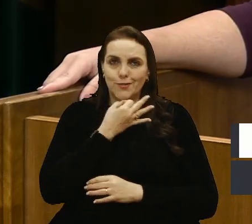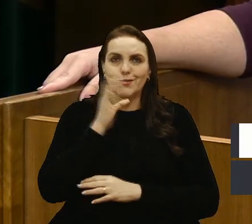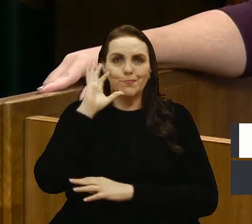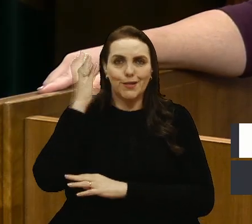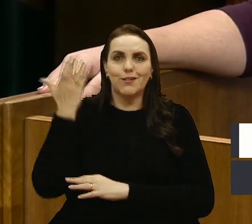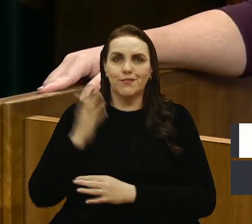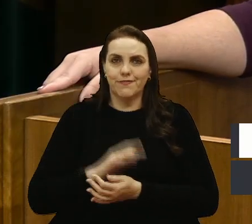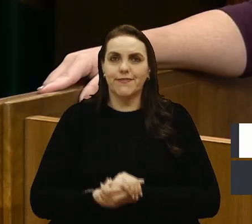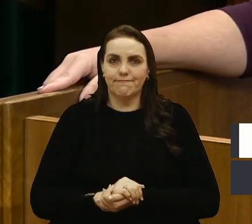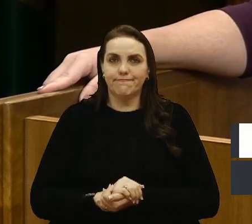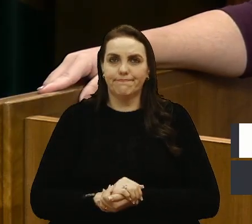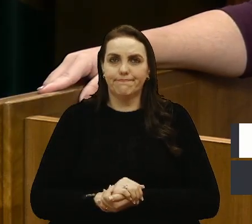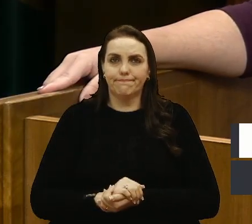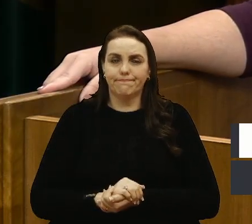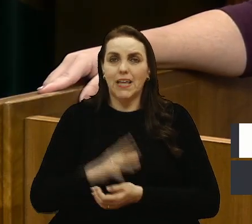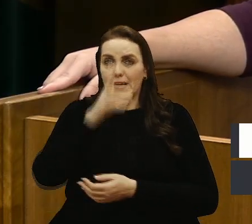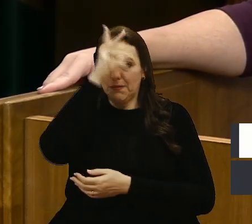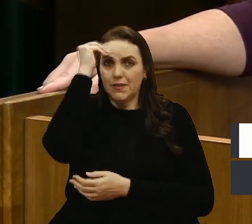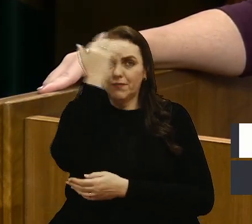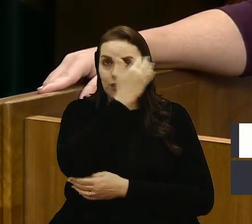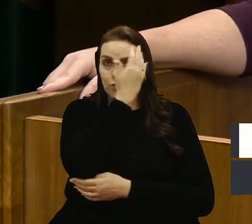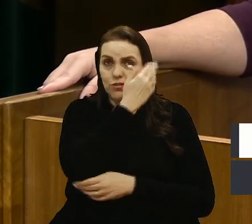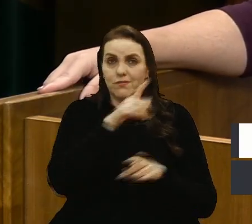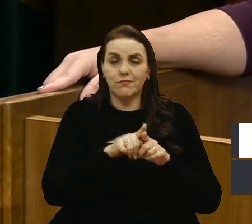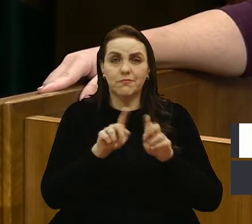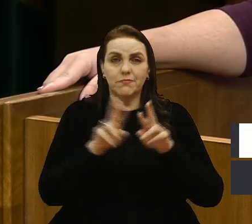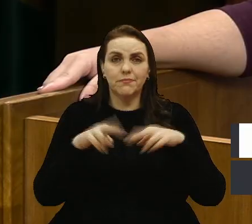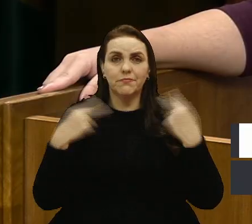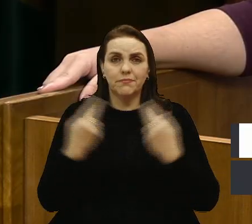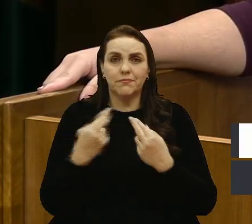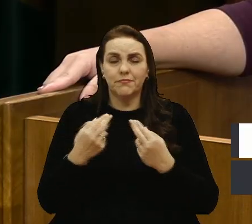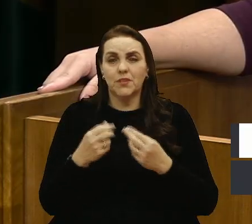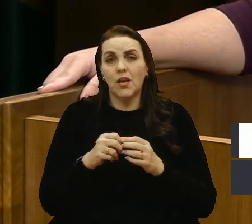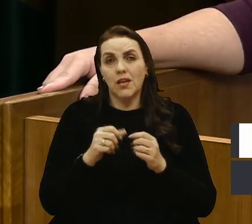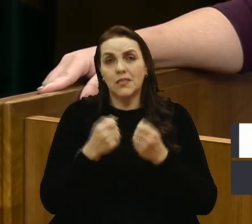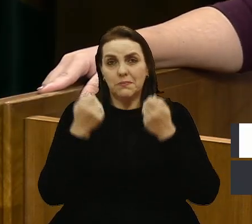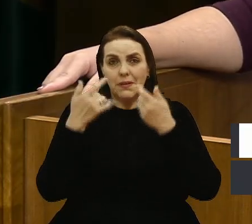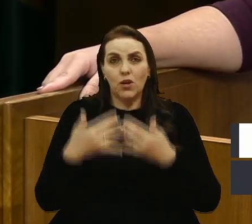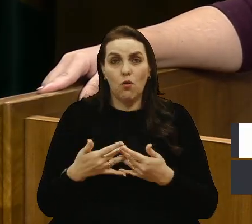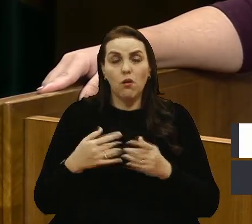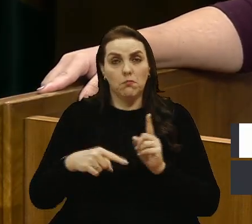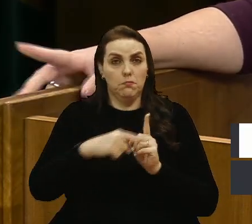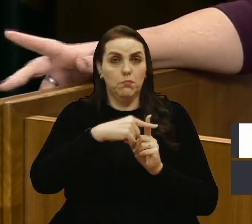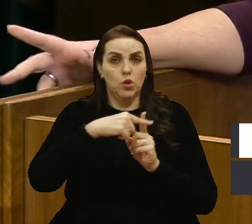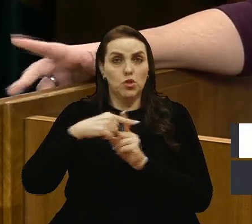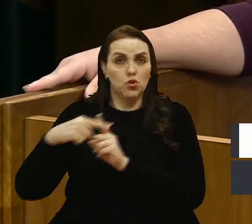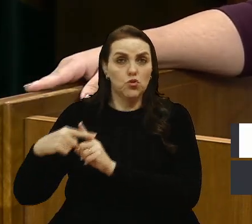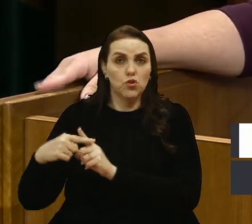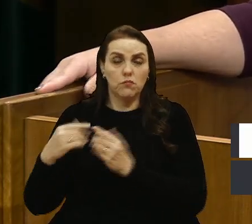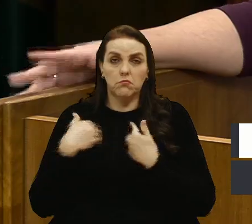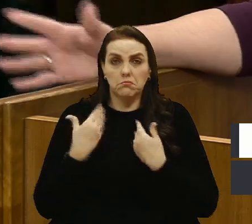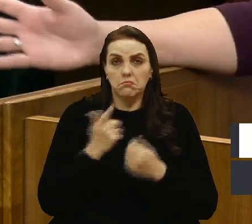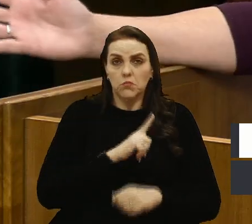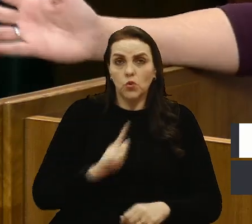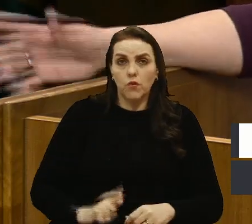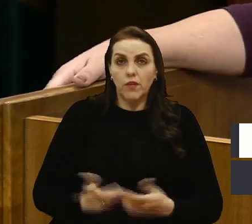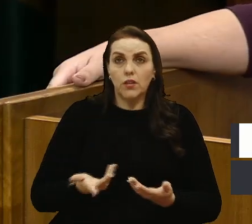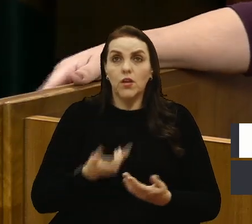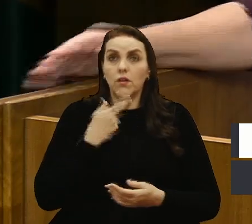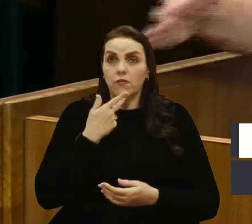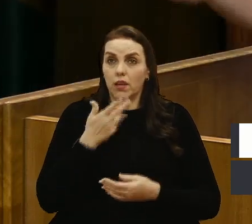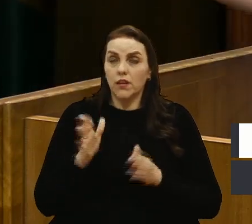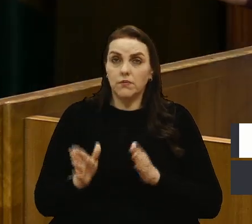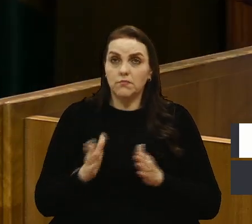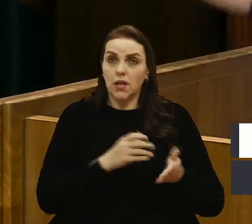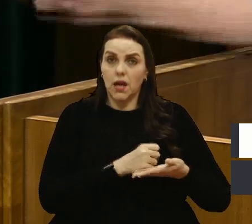resolvidas. O prefeito, até na reunião, levantou várias situações positivas do governo, e eu até sugeri que a base